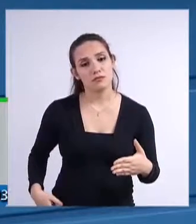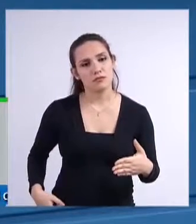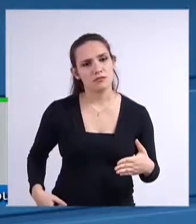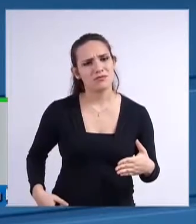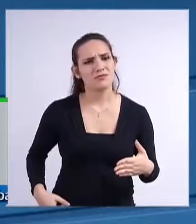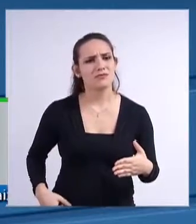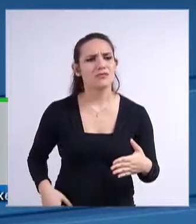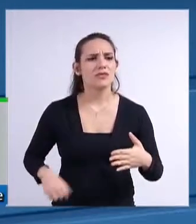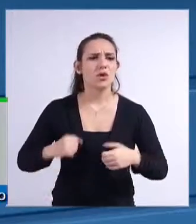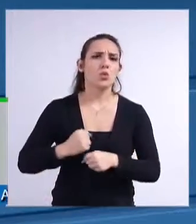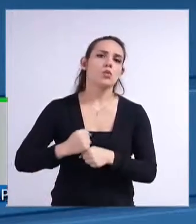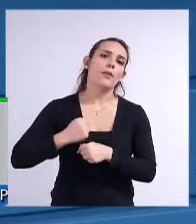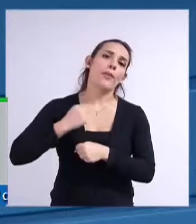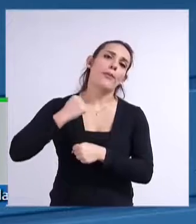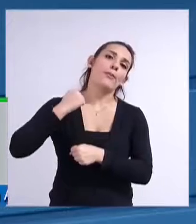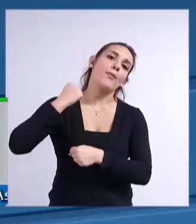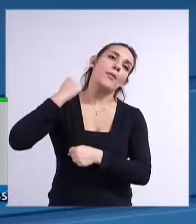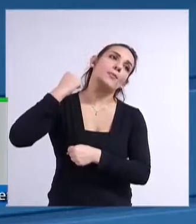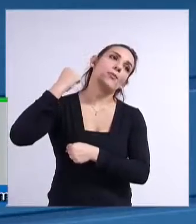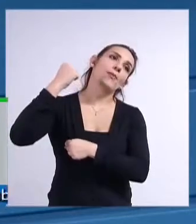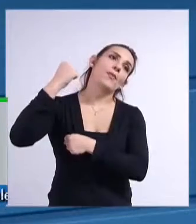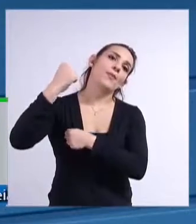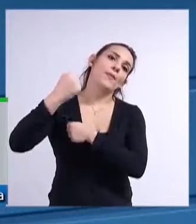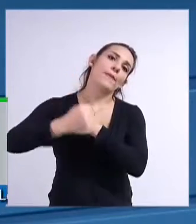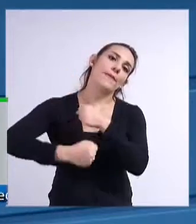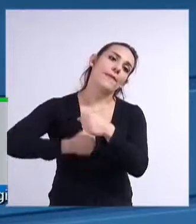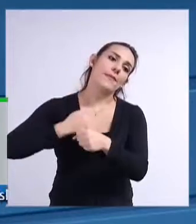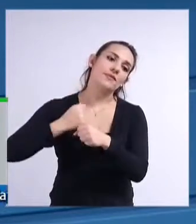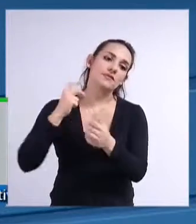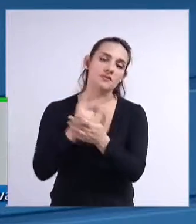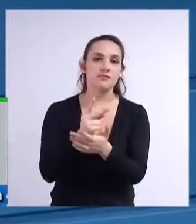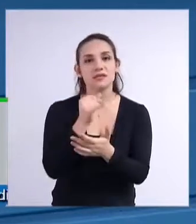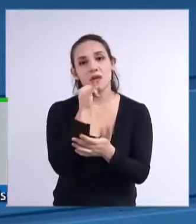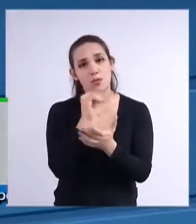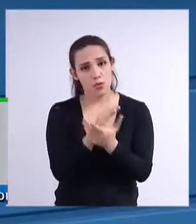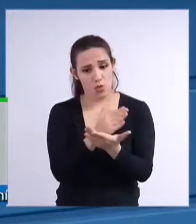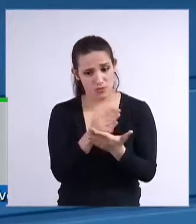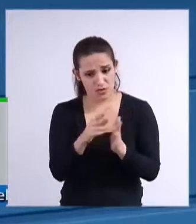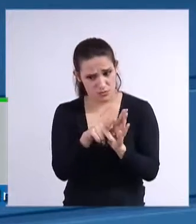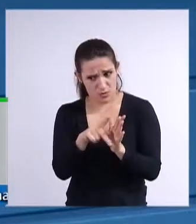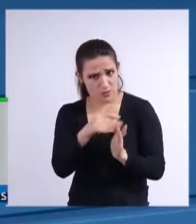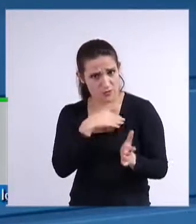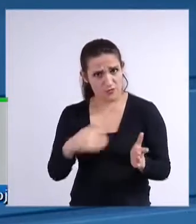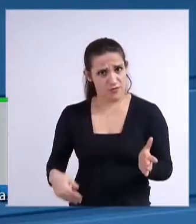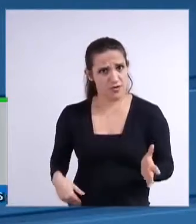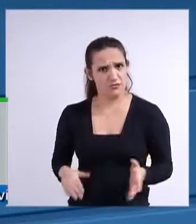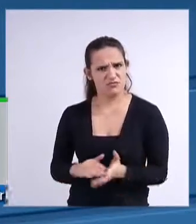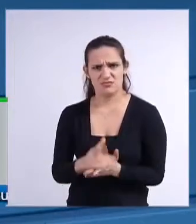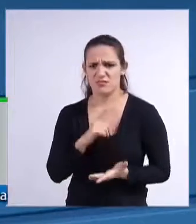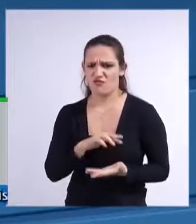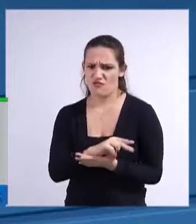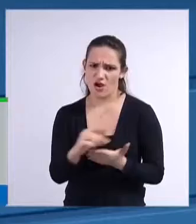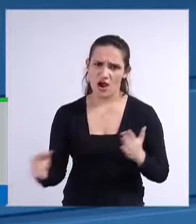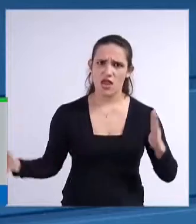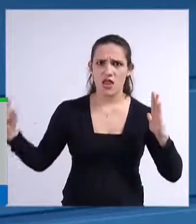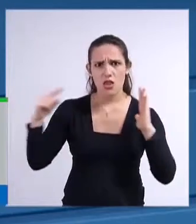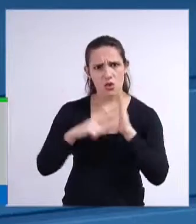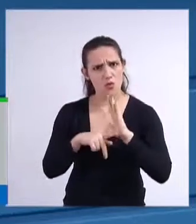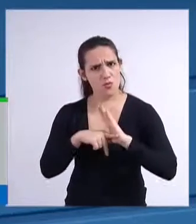o ano todo, né? Começando pelo quintal de suas repartições. Então, quantas denúncias a gente já não